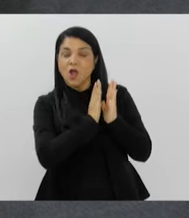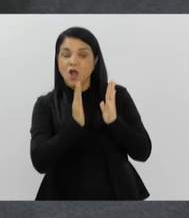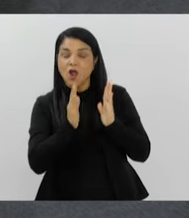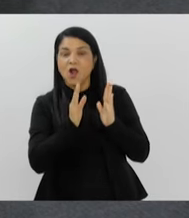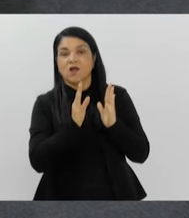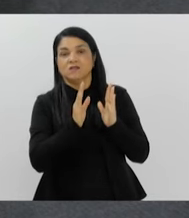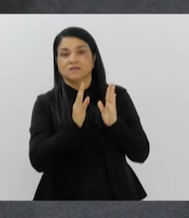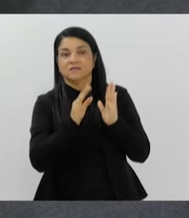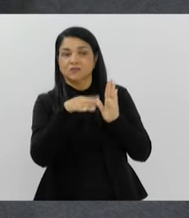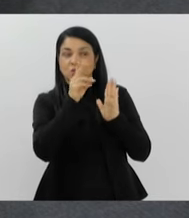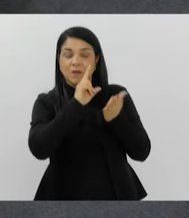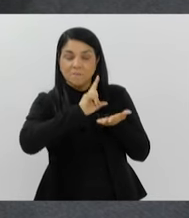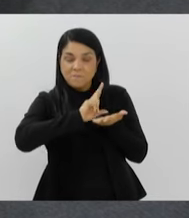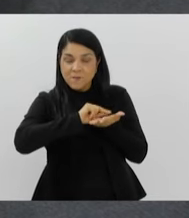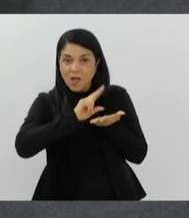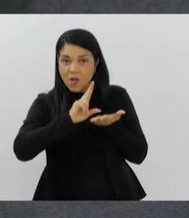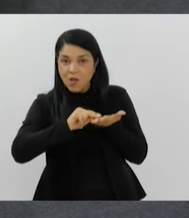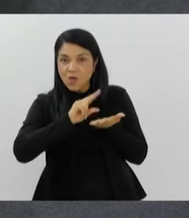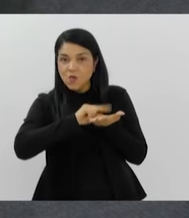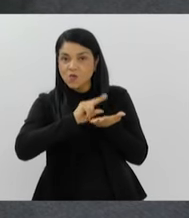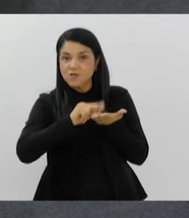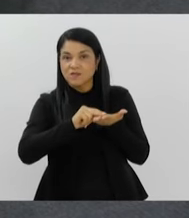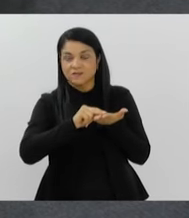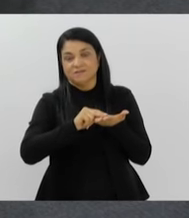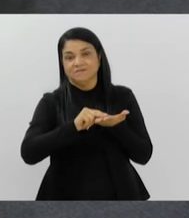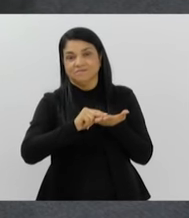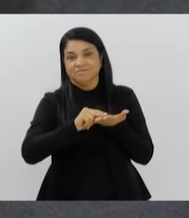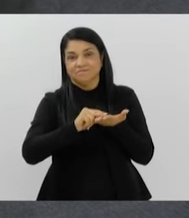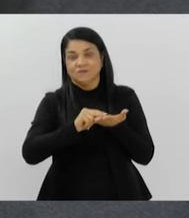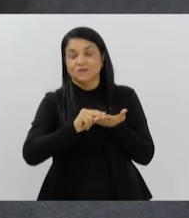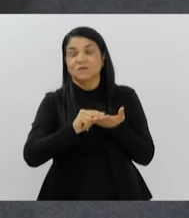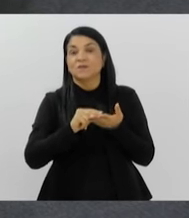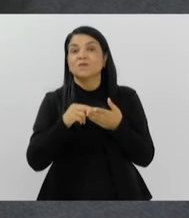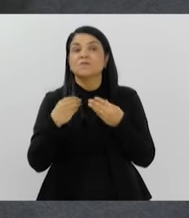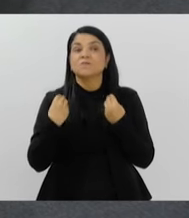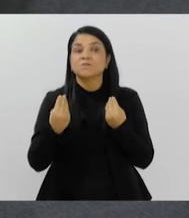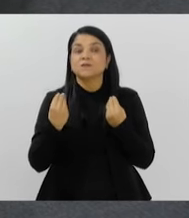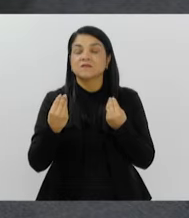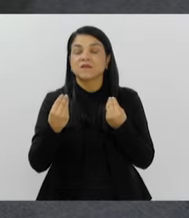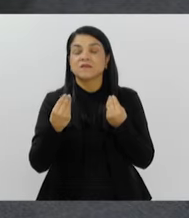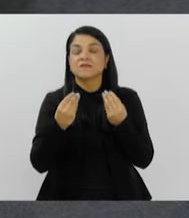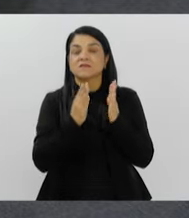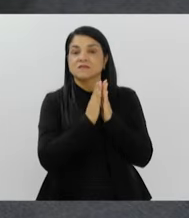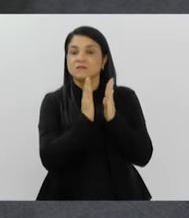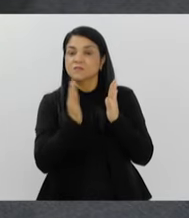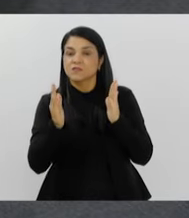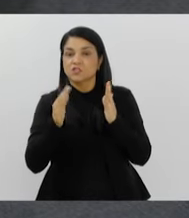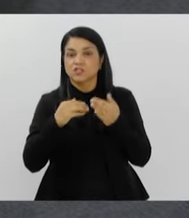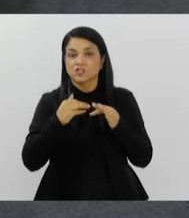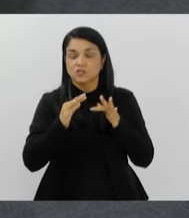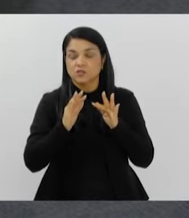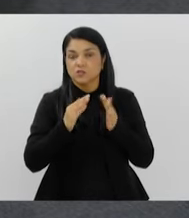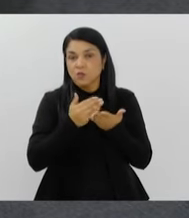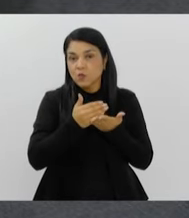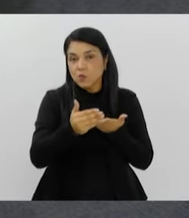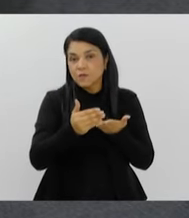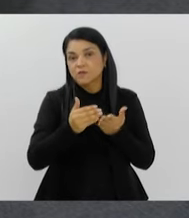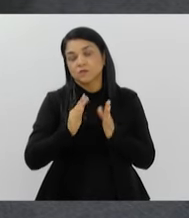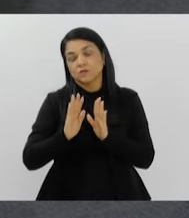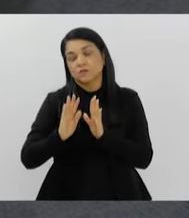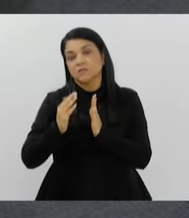Sobre a pauta. Porque, senão, para que tem expediente inicial e final? Basta eu chegar